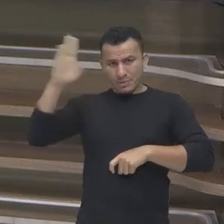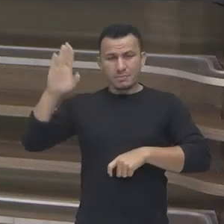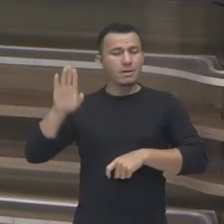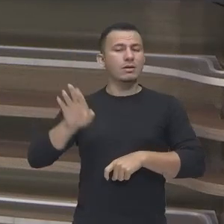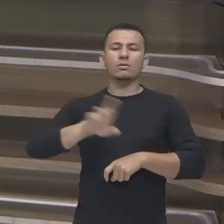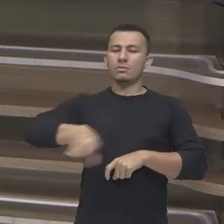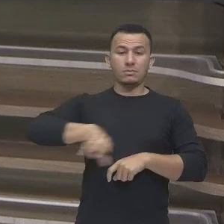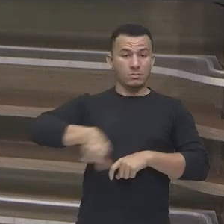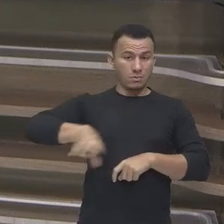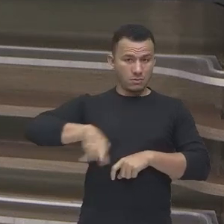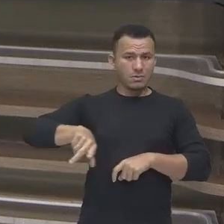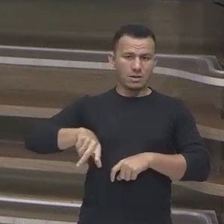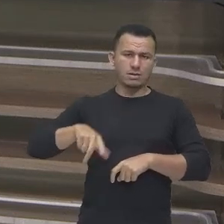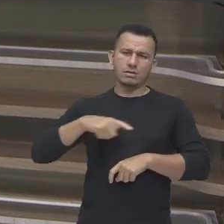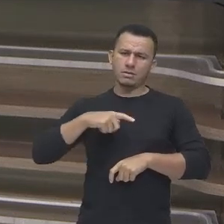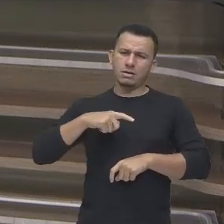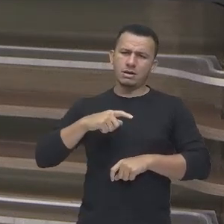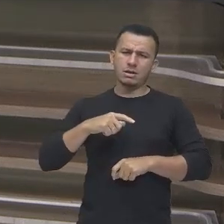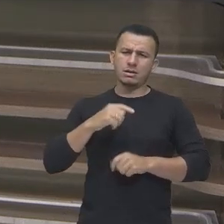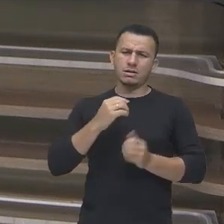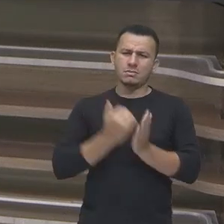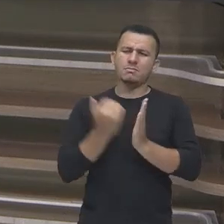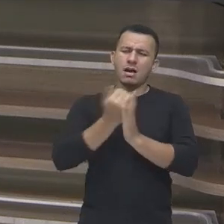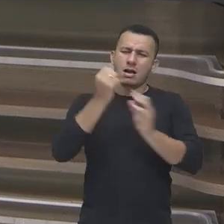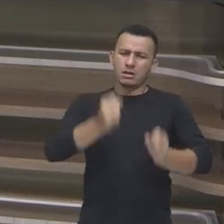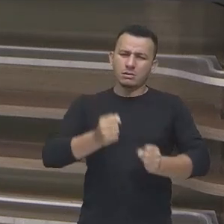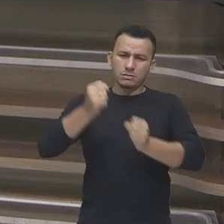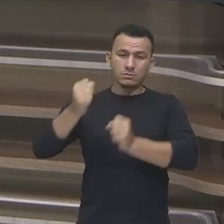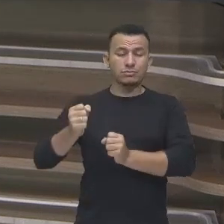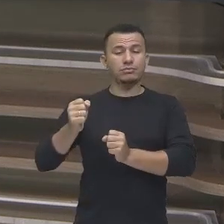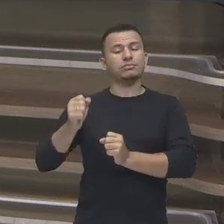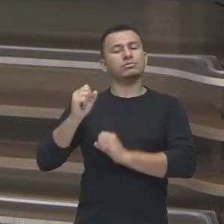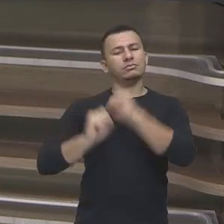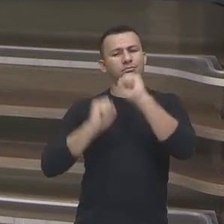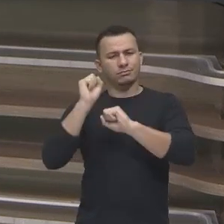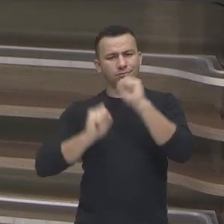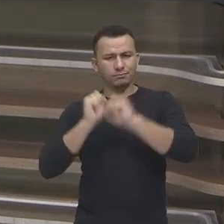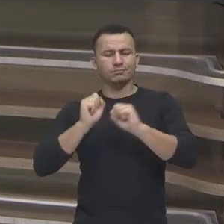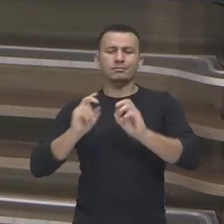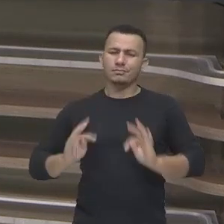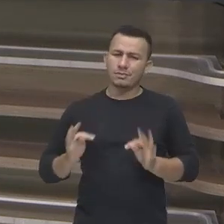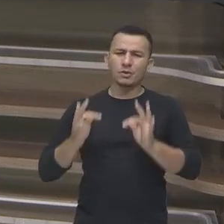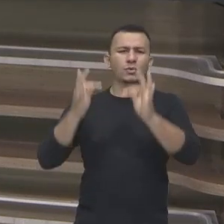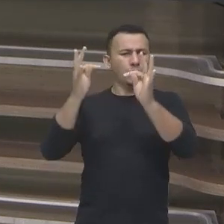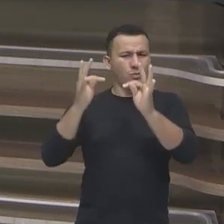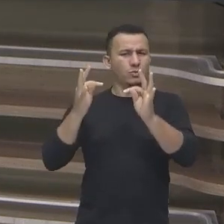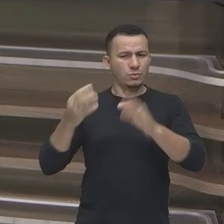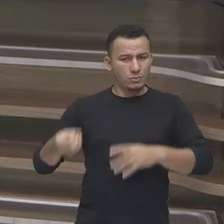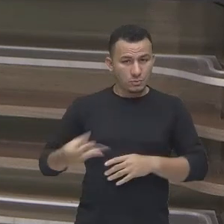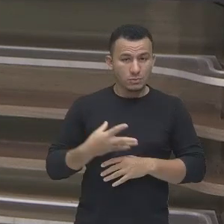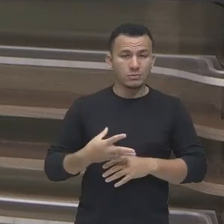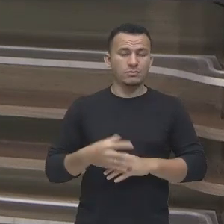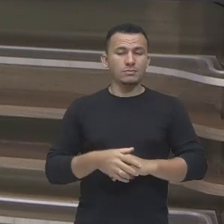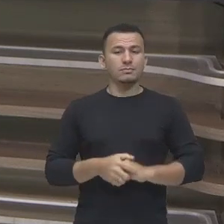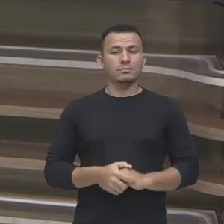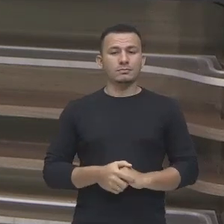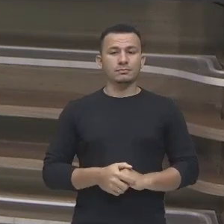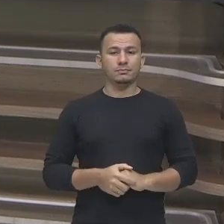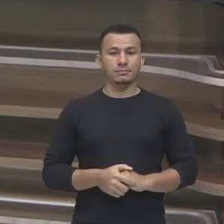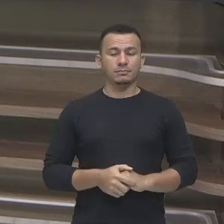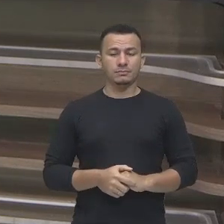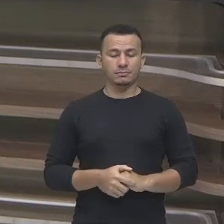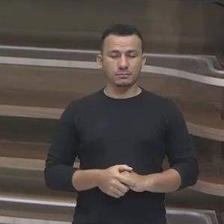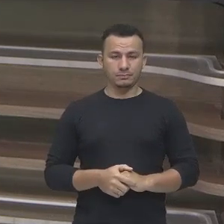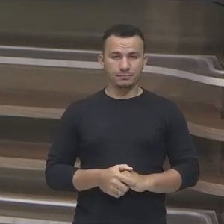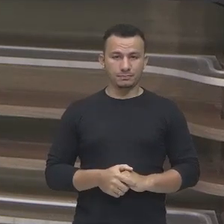Canadá, né? É muito mais forte a questão ali da industrialização, da tecnologia de ponta e tudo mais, ok?